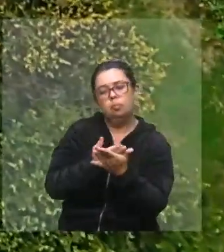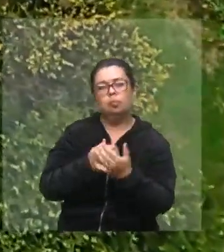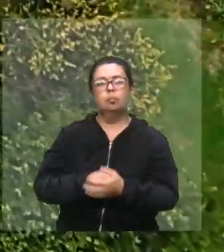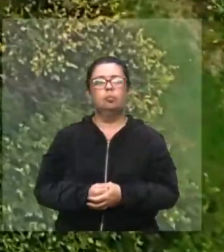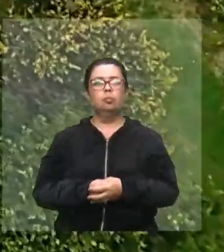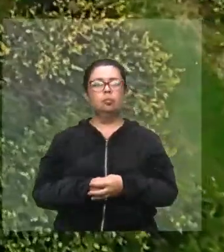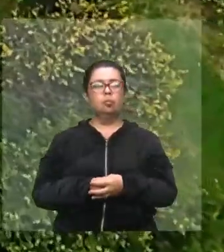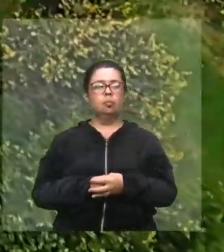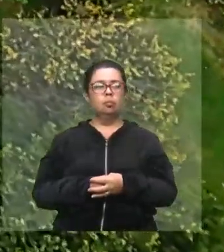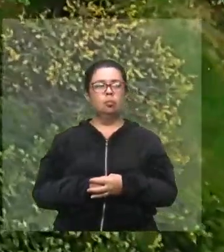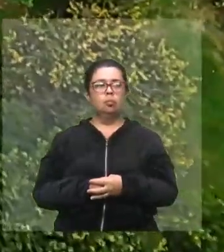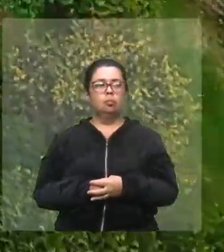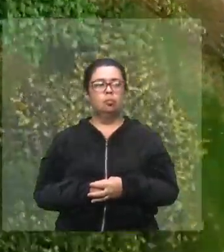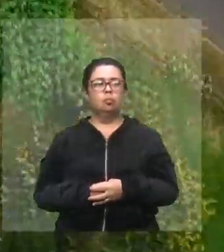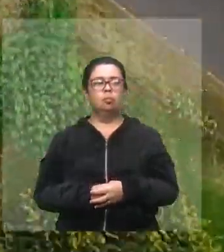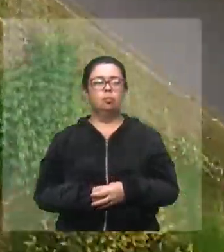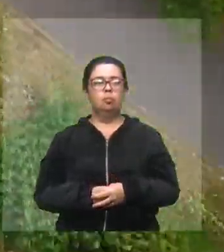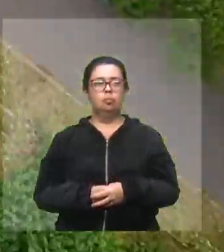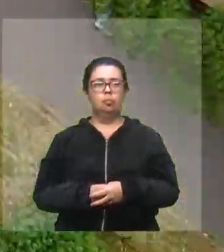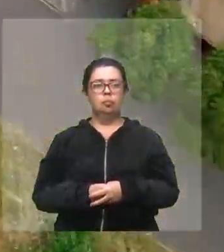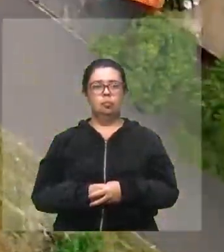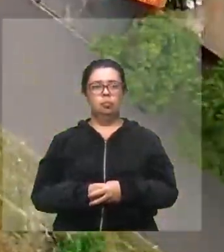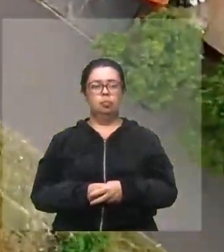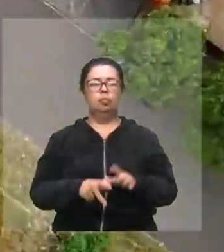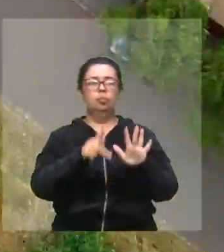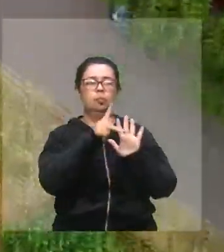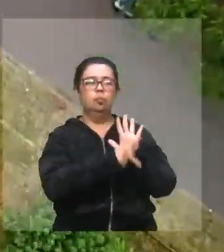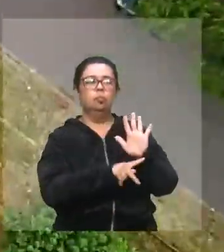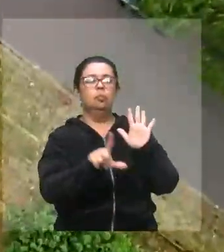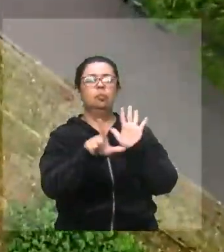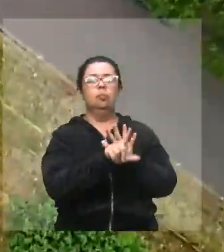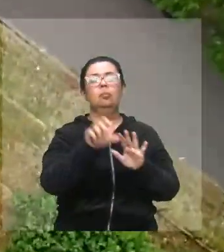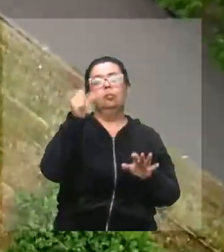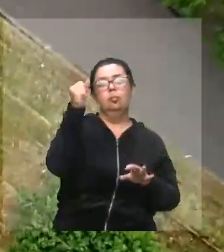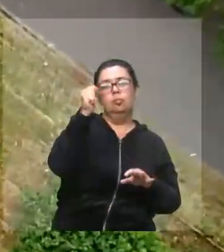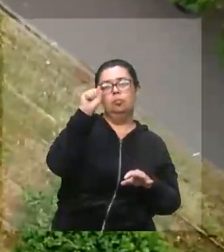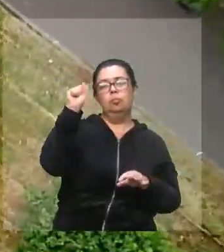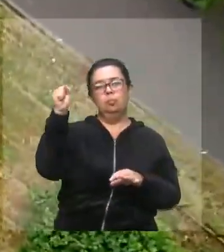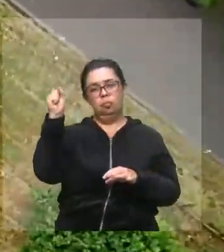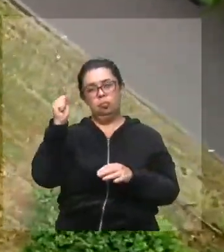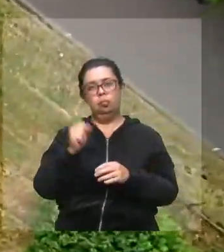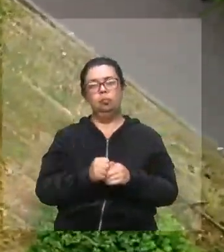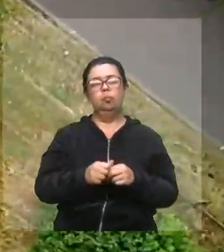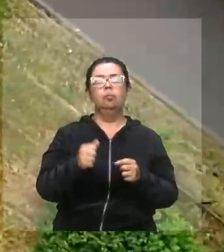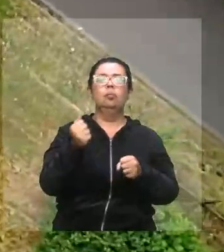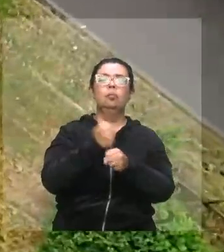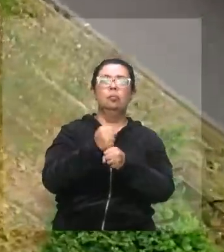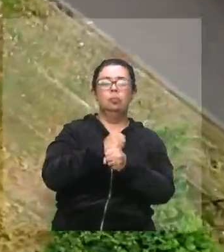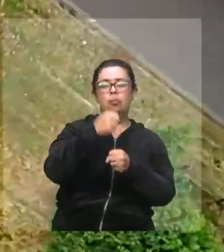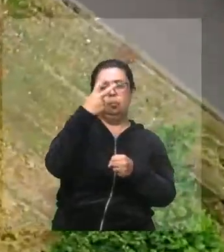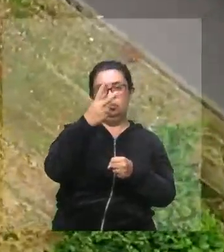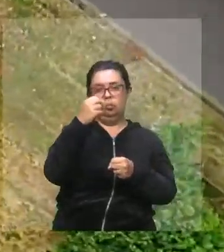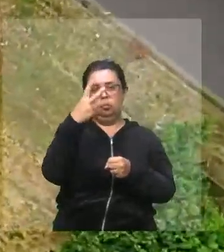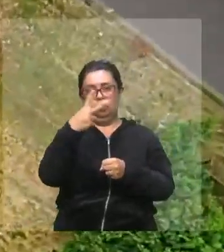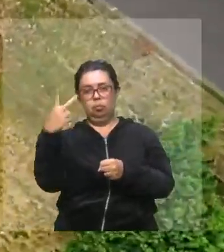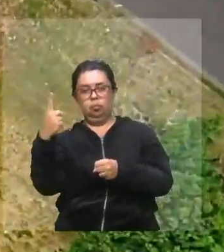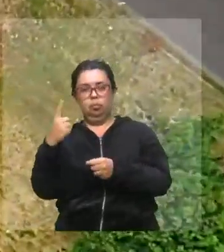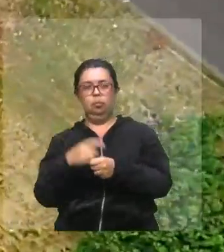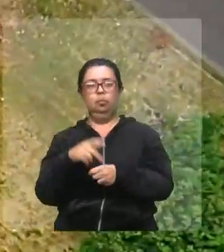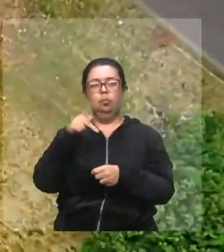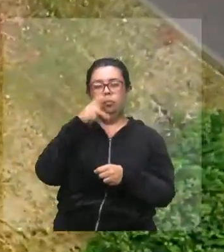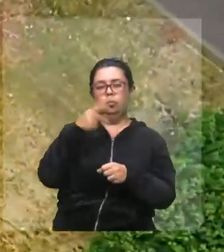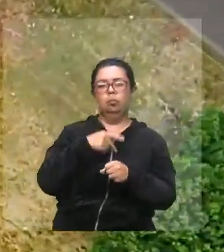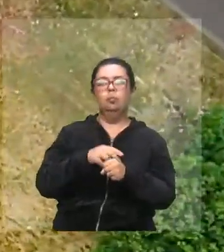nós debruçamos em cima desse projeto, que é o projeto de lei de número 88 de 2021, que institui programas de